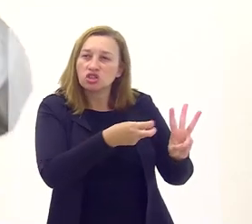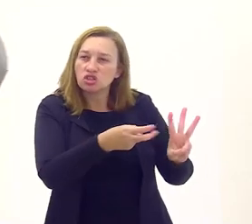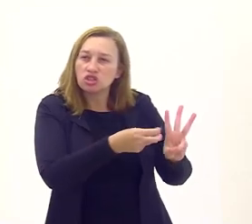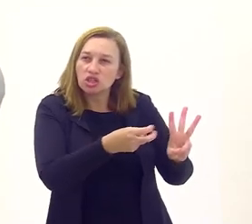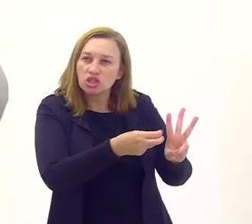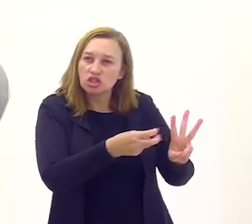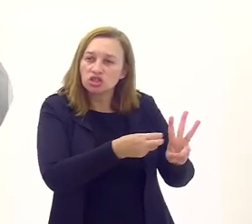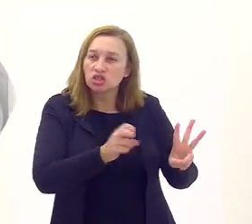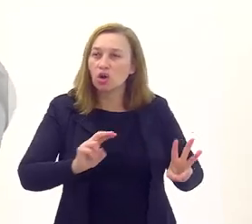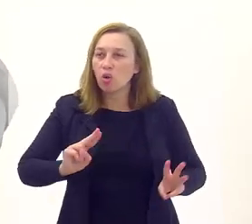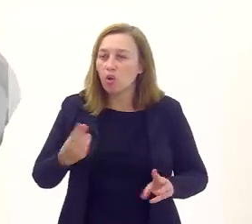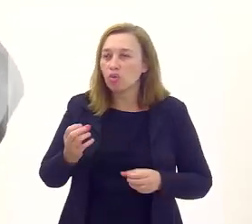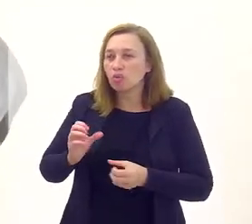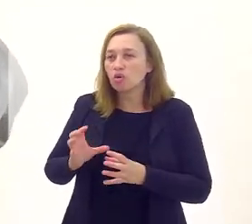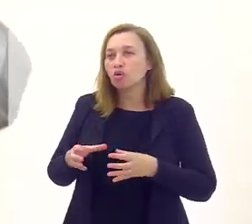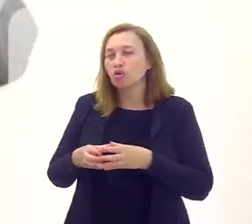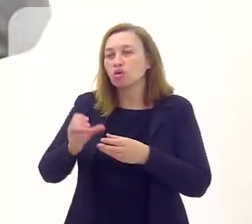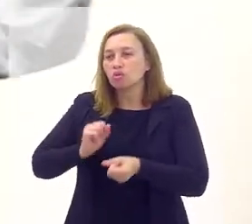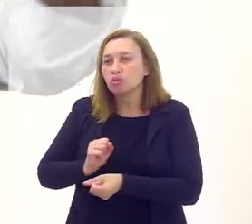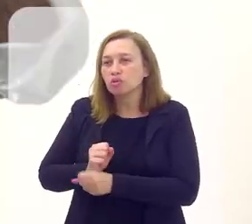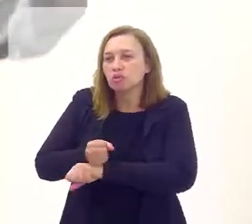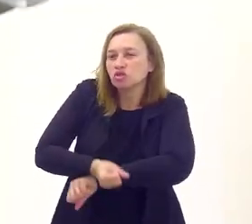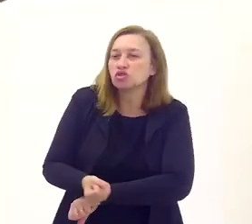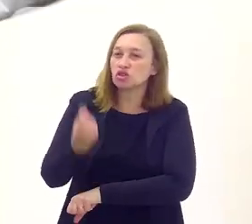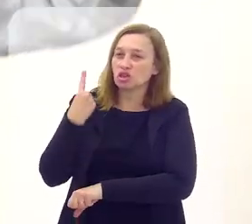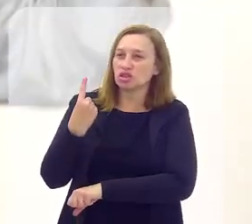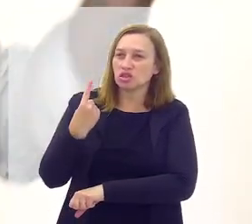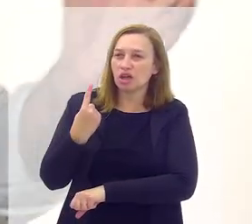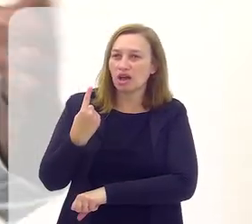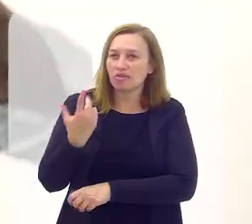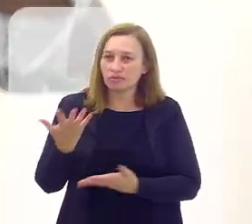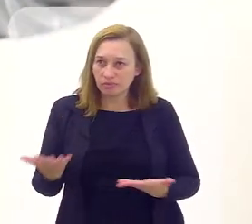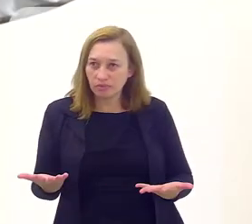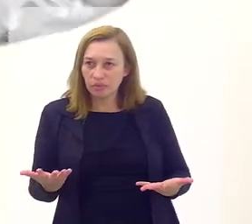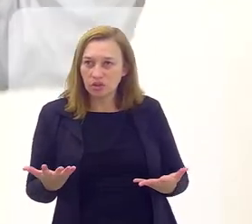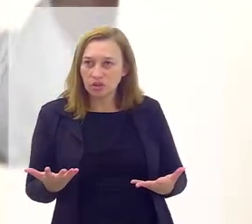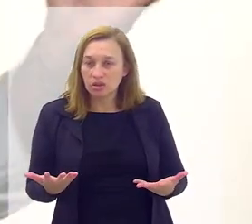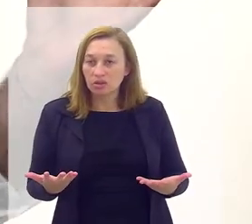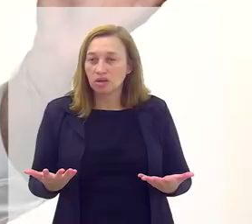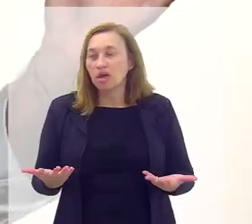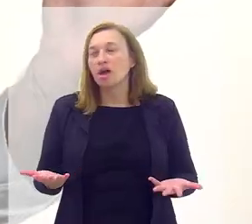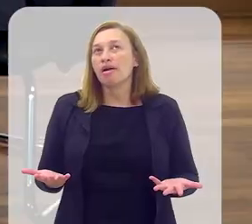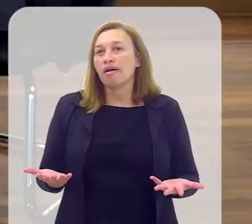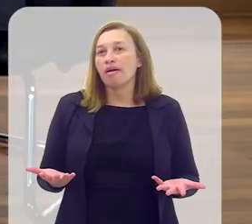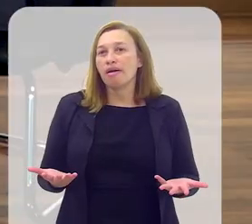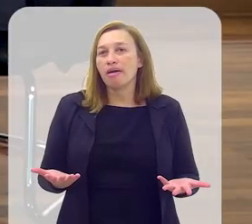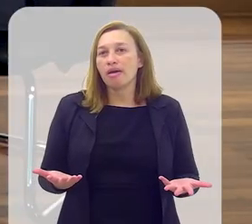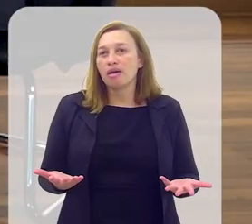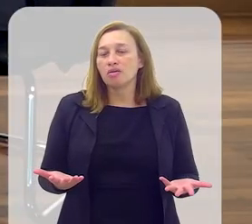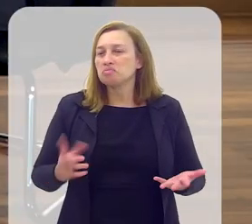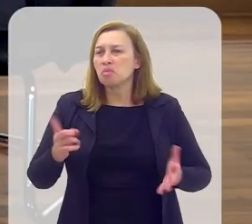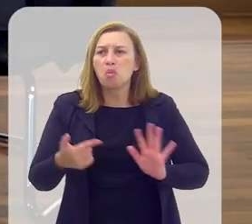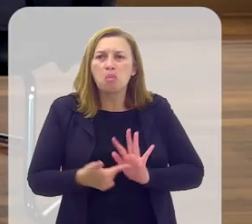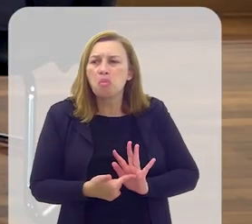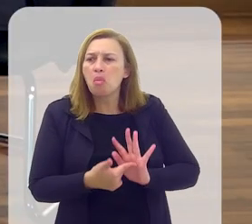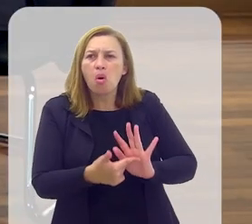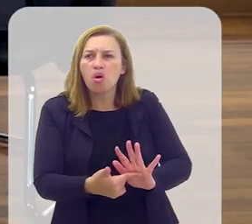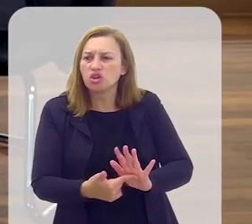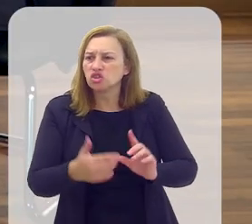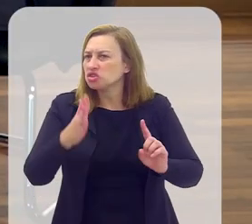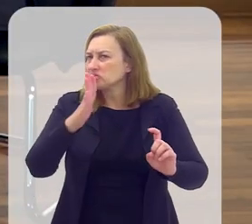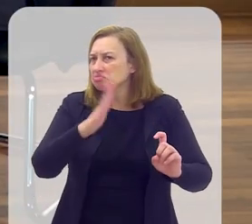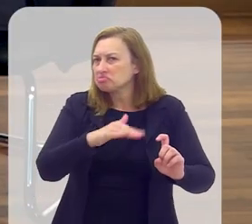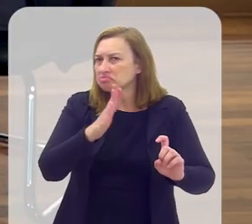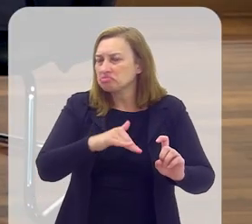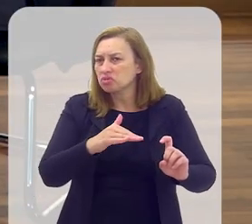aos heróis quilombolas, e os conquistadores aparecem como mitos, sem mostrar